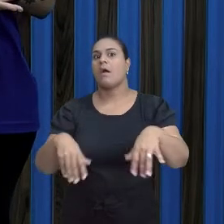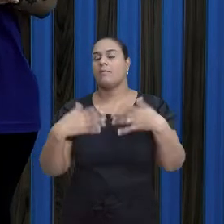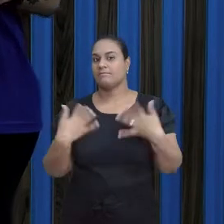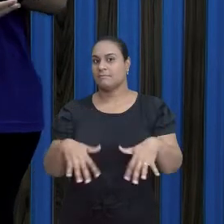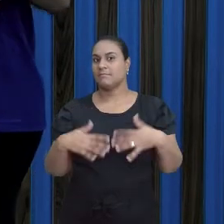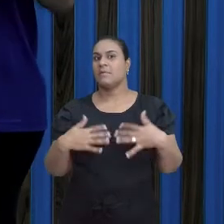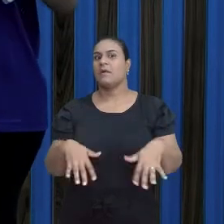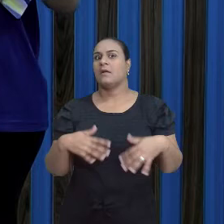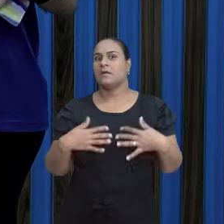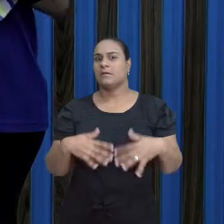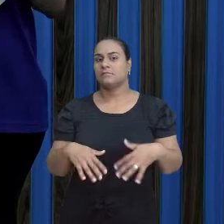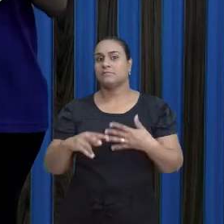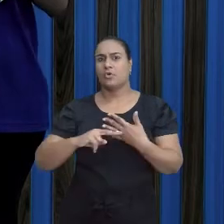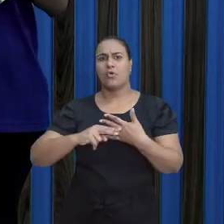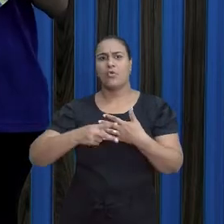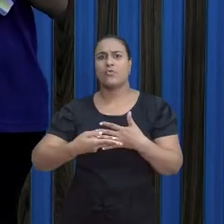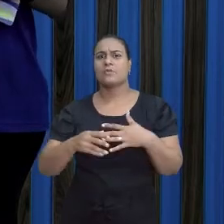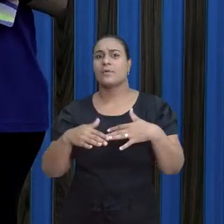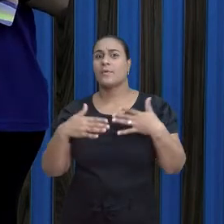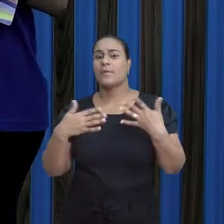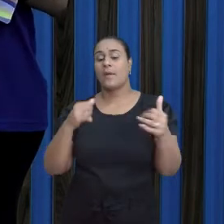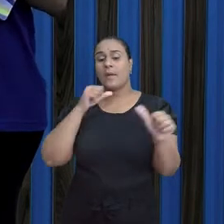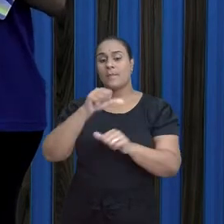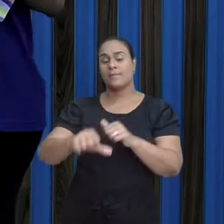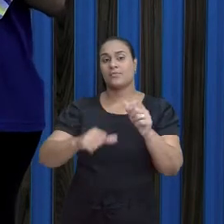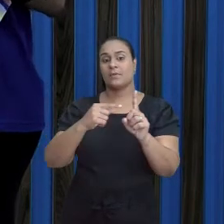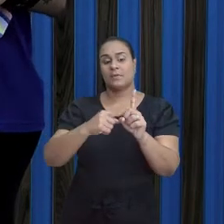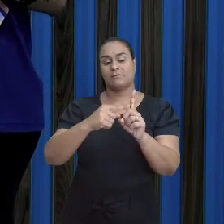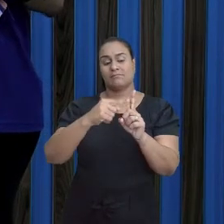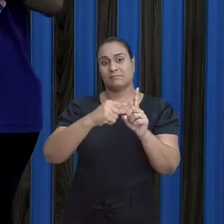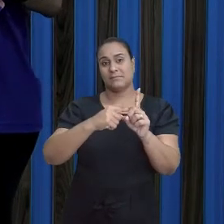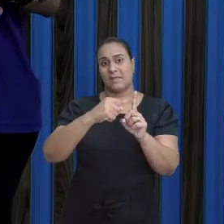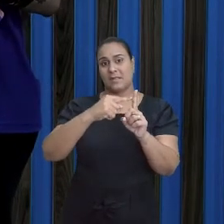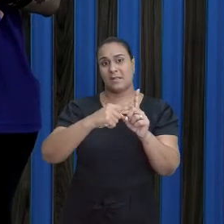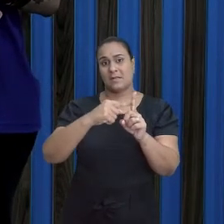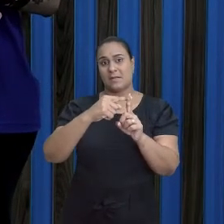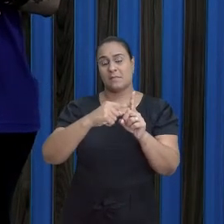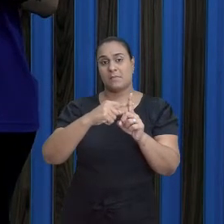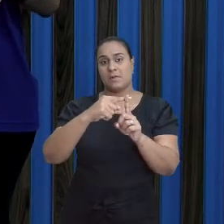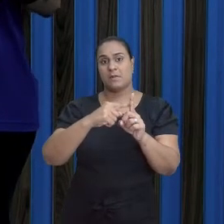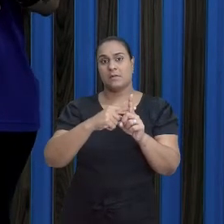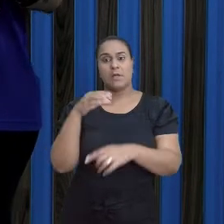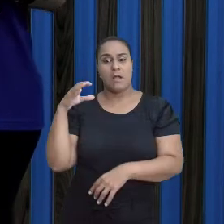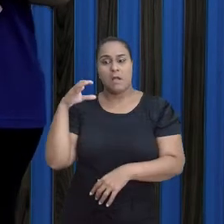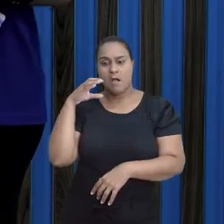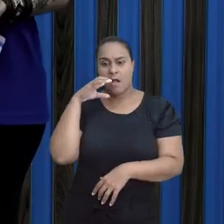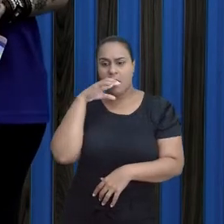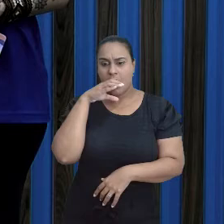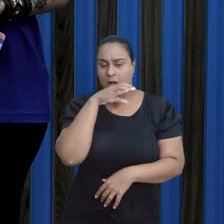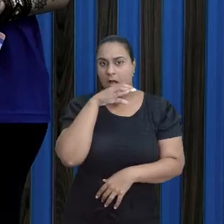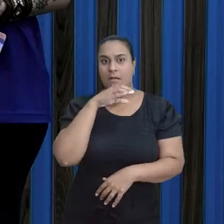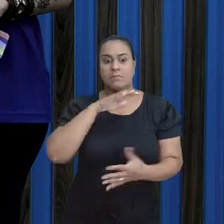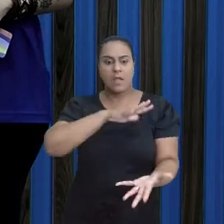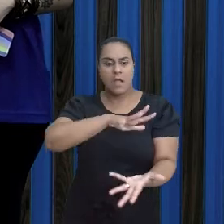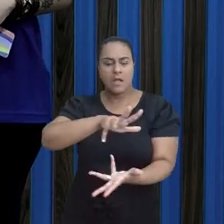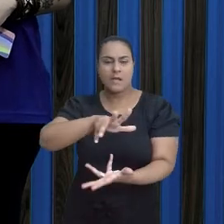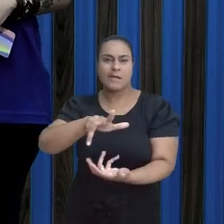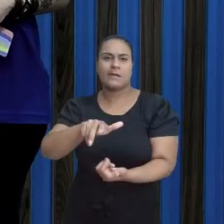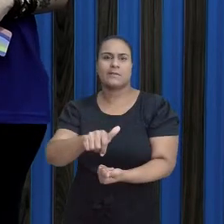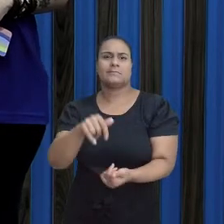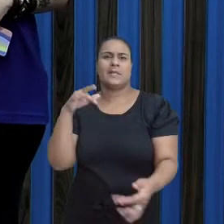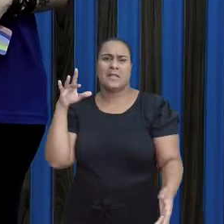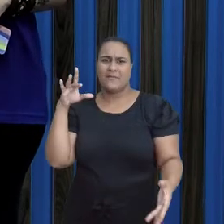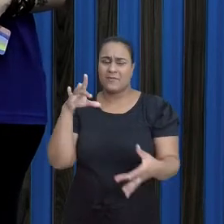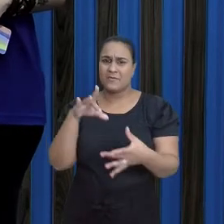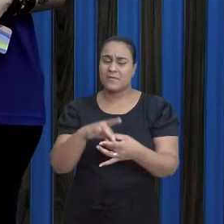vê muito, né? As mudanças climáticas, que a gente fala tanto, o aquecimento global, tudo isso está vinculado a essa